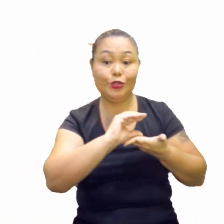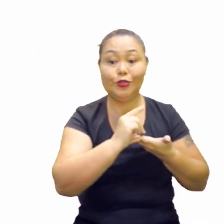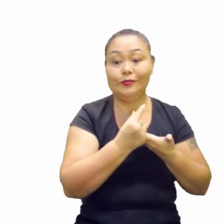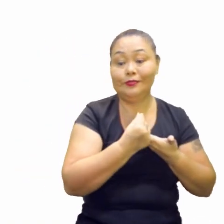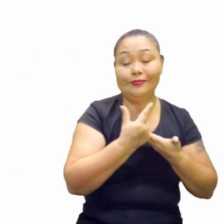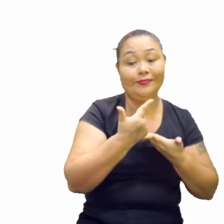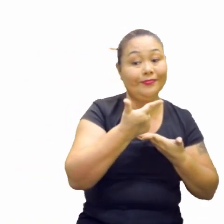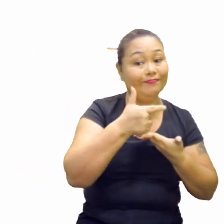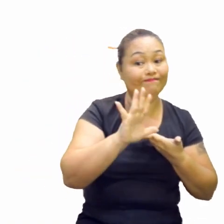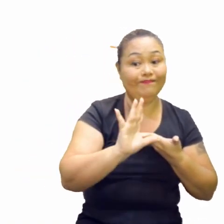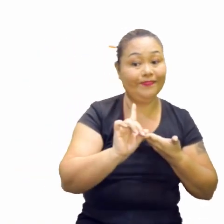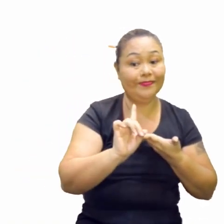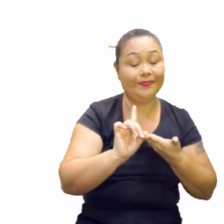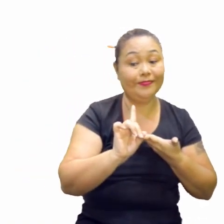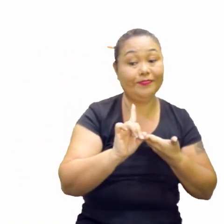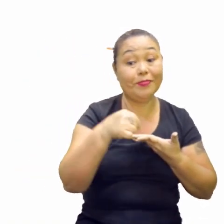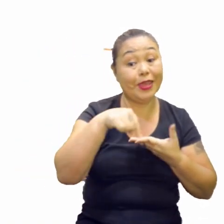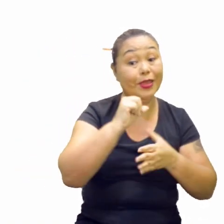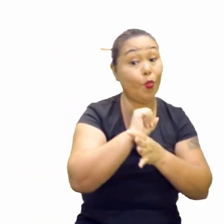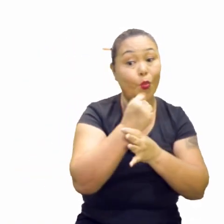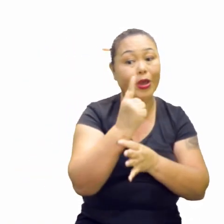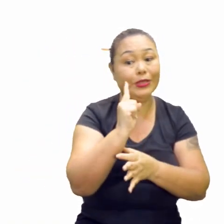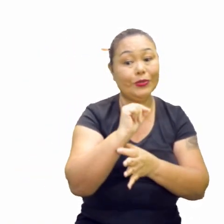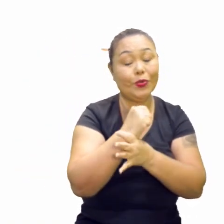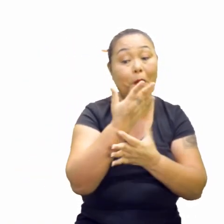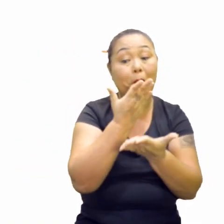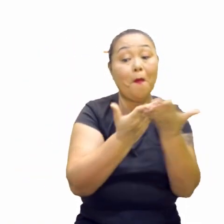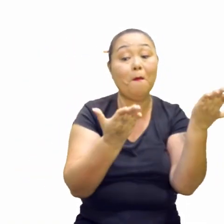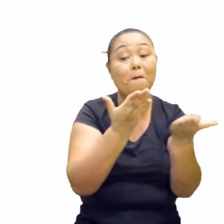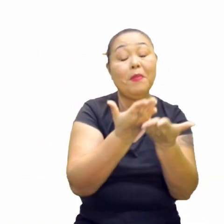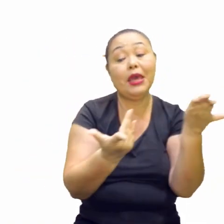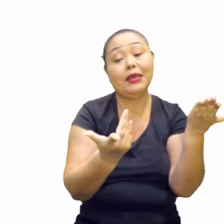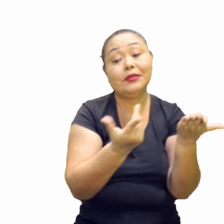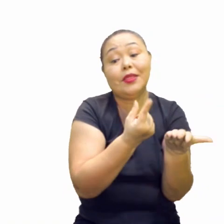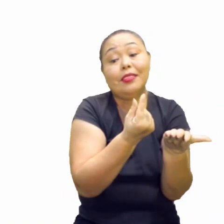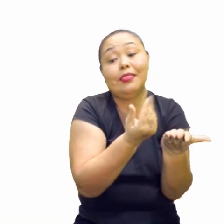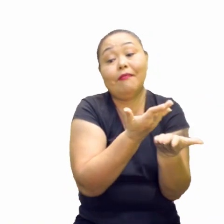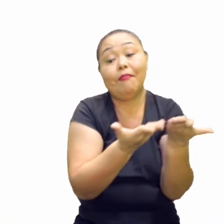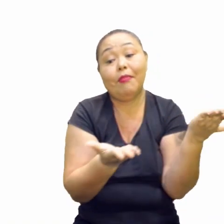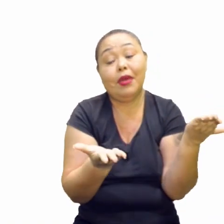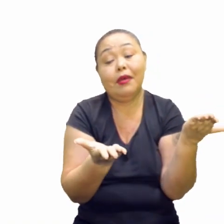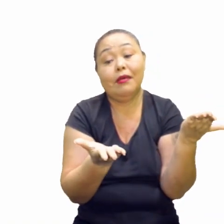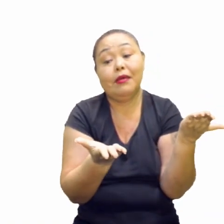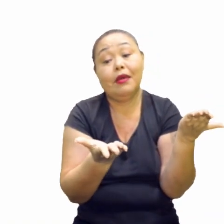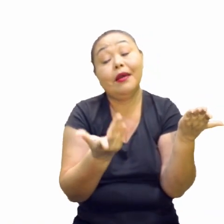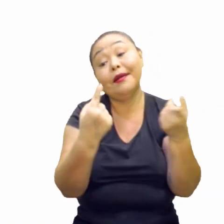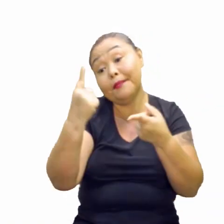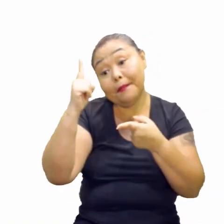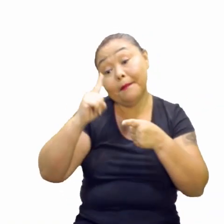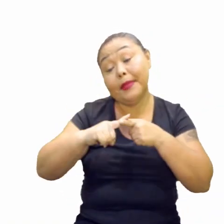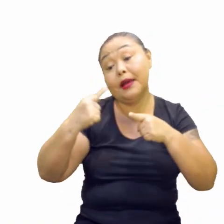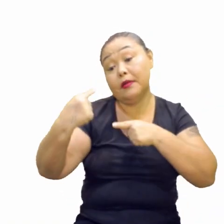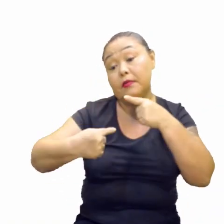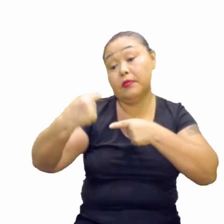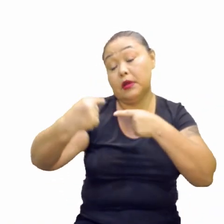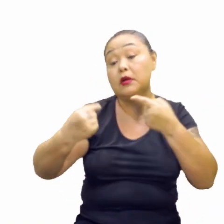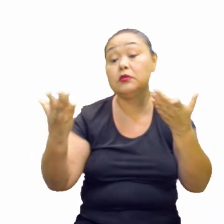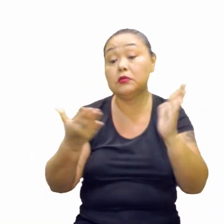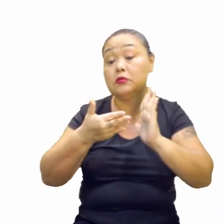Não é seguro. Perde muito com isso. Mas é a política adotada pelo atual governo.